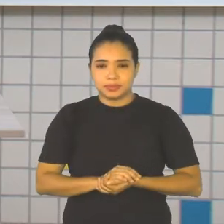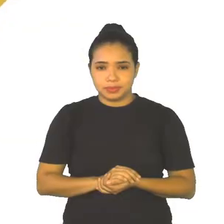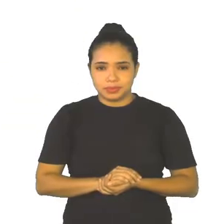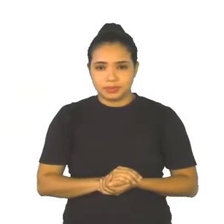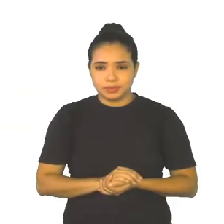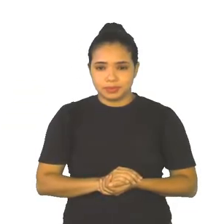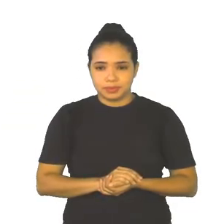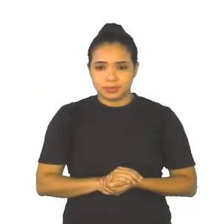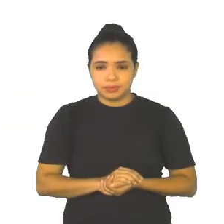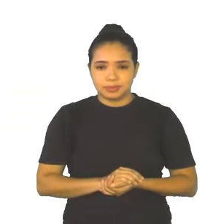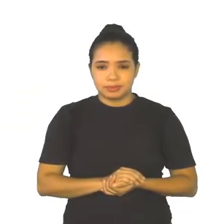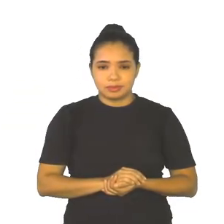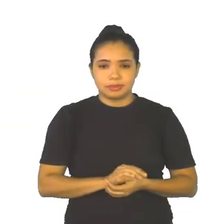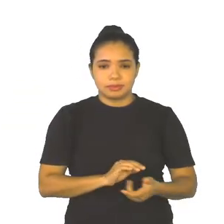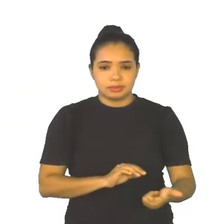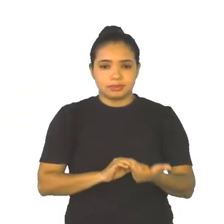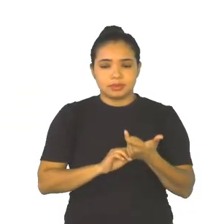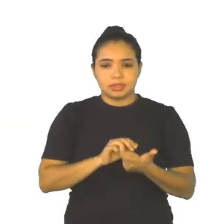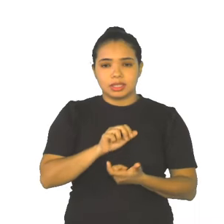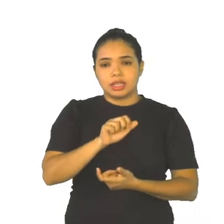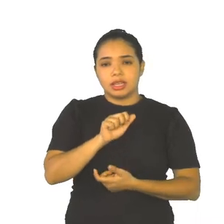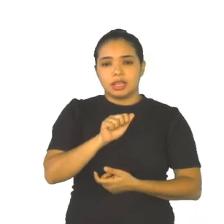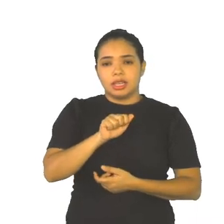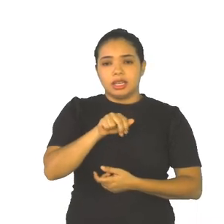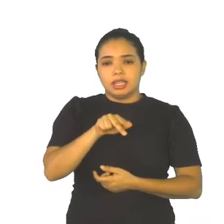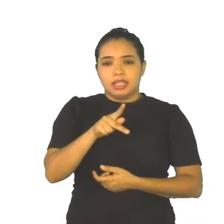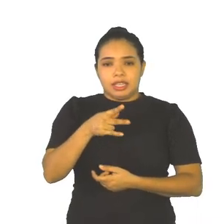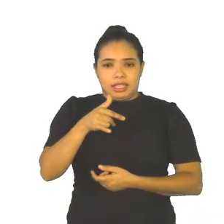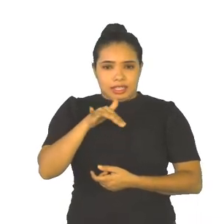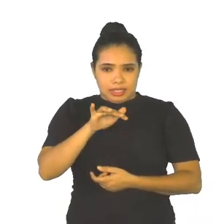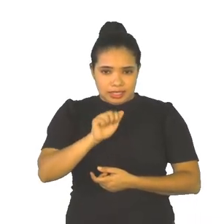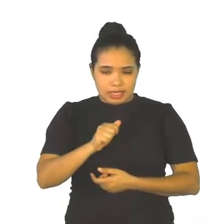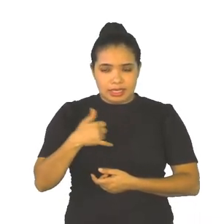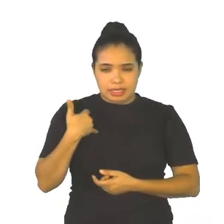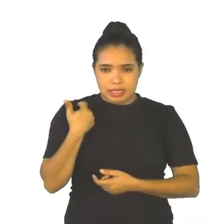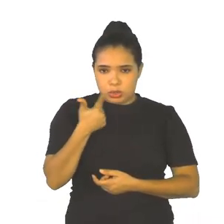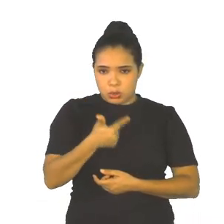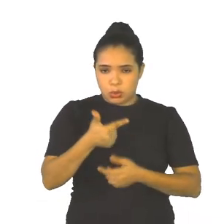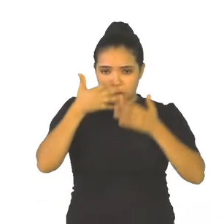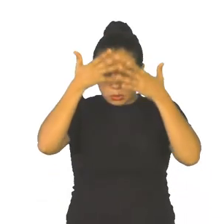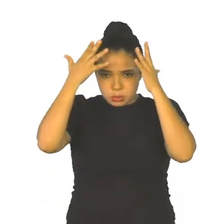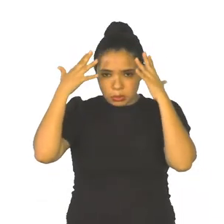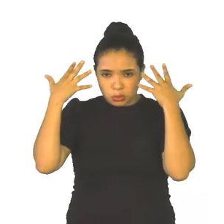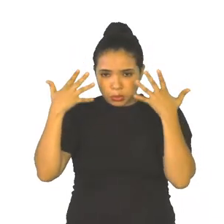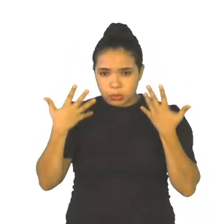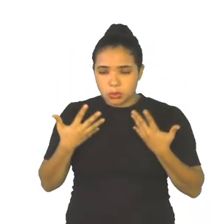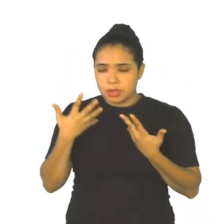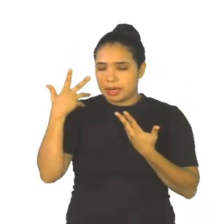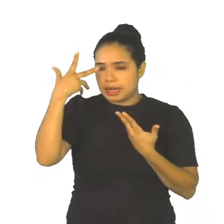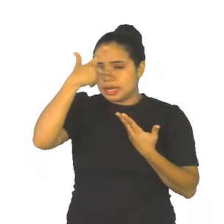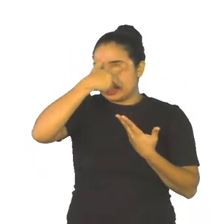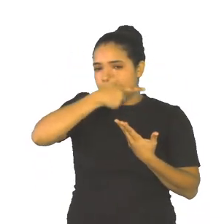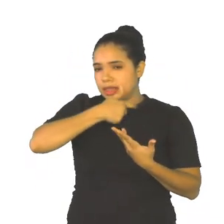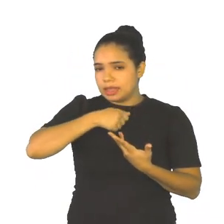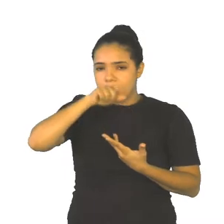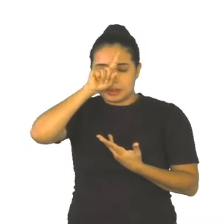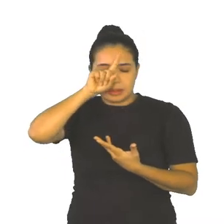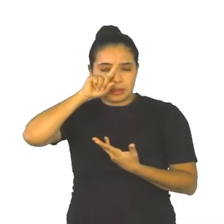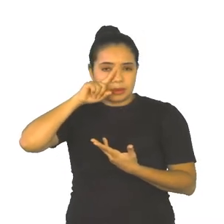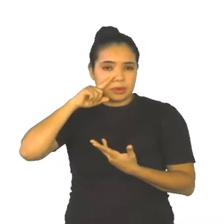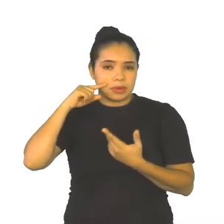ele, Aninha já estava com 2 anos, loira, linda, nunca tinha cortado os cabelos, eram amarelos ouro